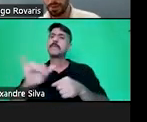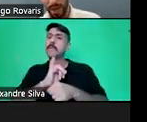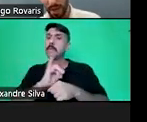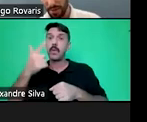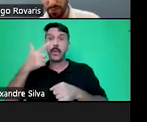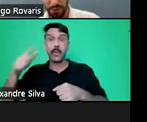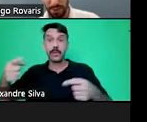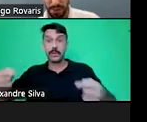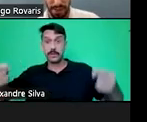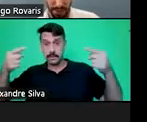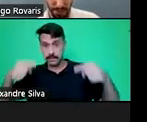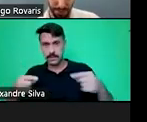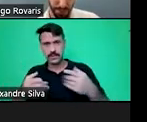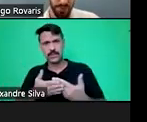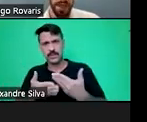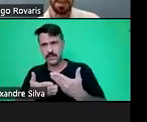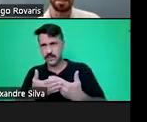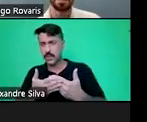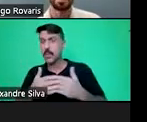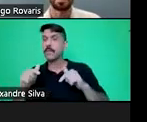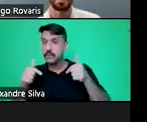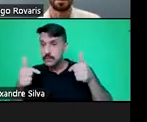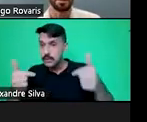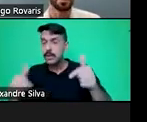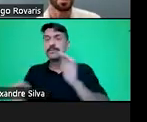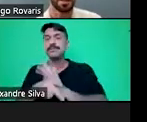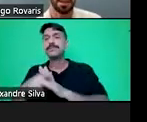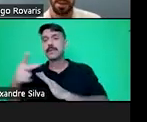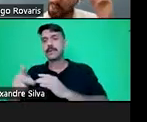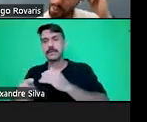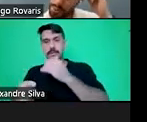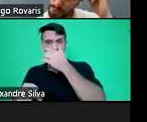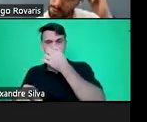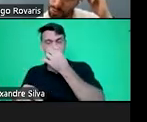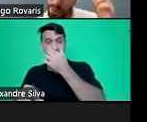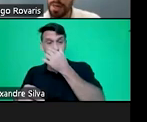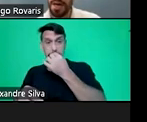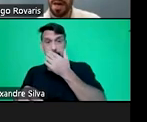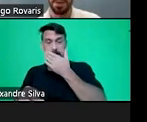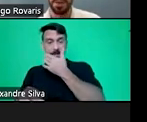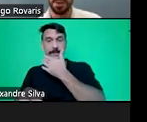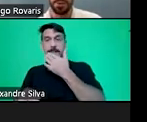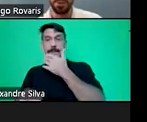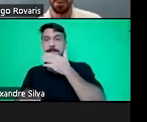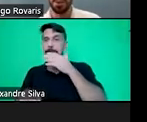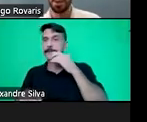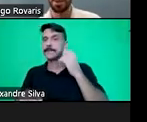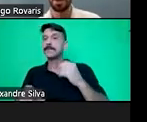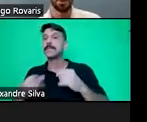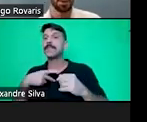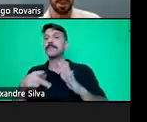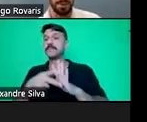para estudar a funcionalidade desses sinais que a gente capta no genoma a partir do